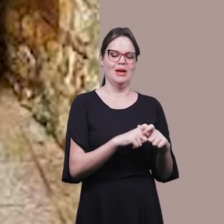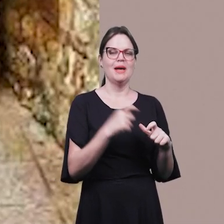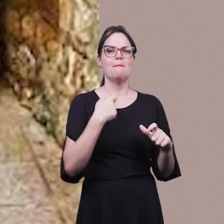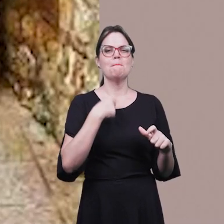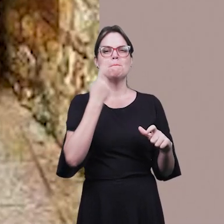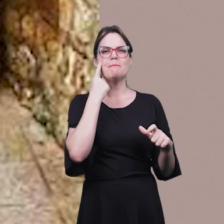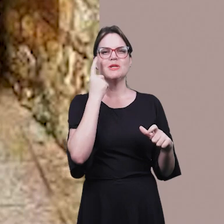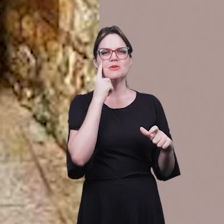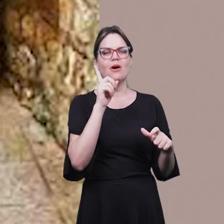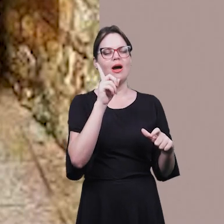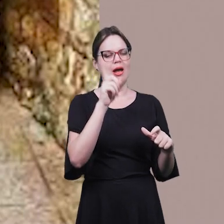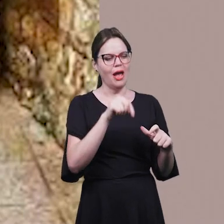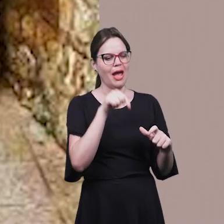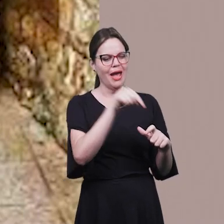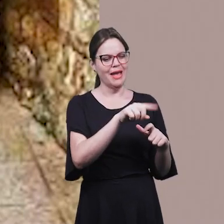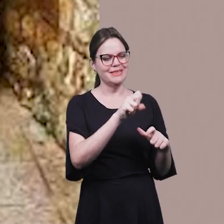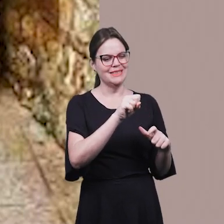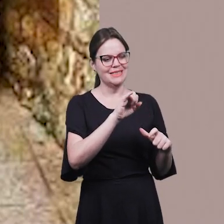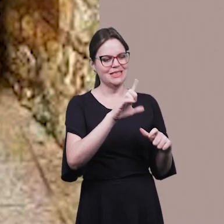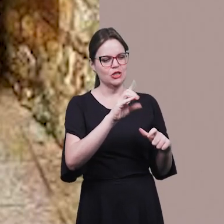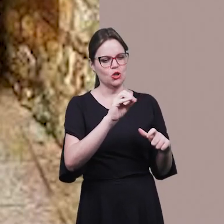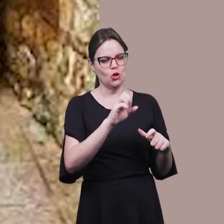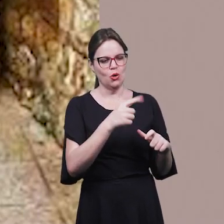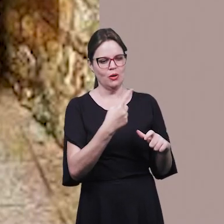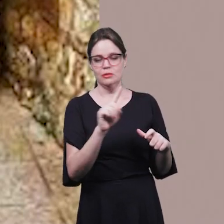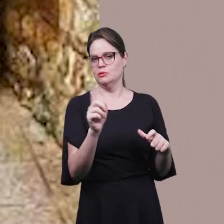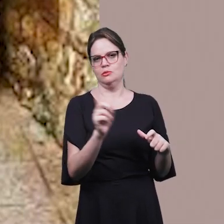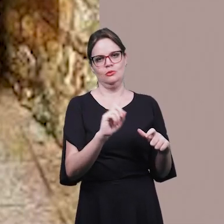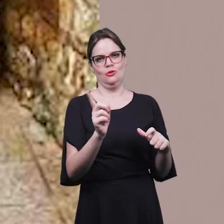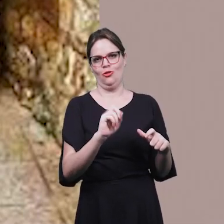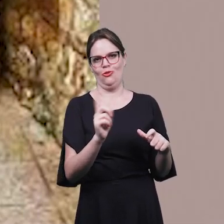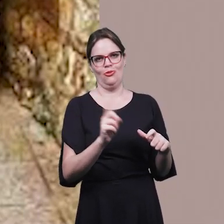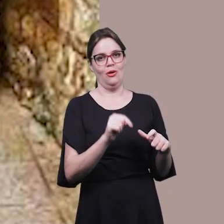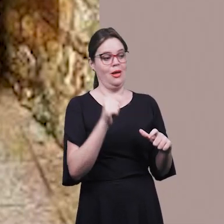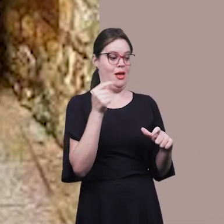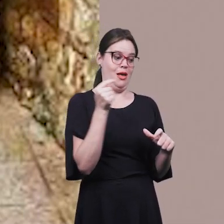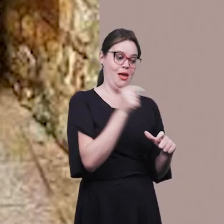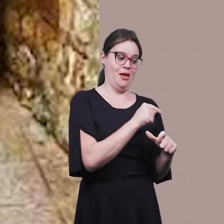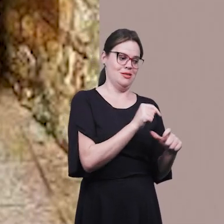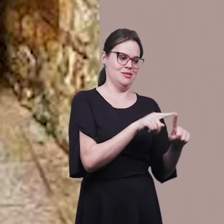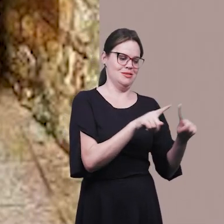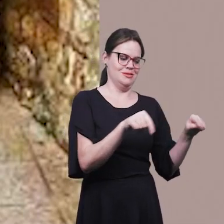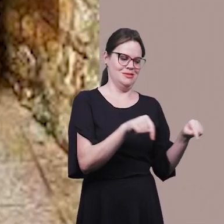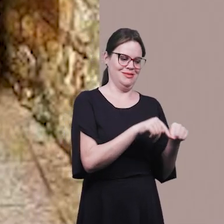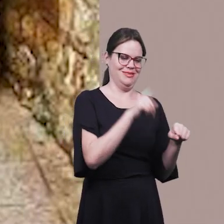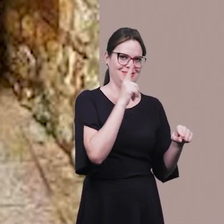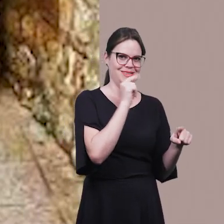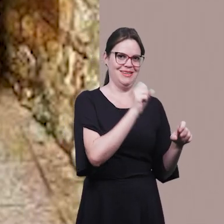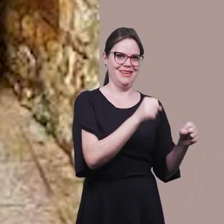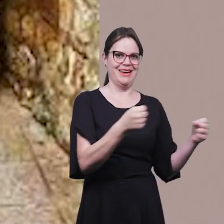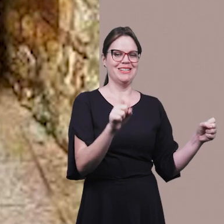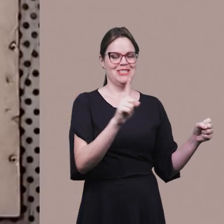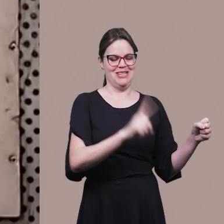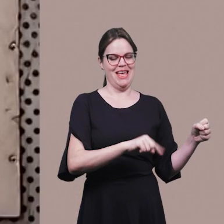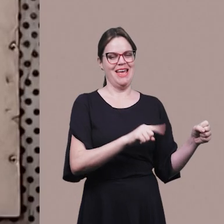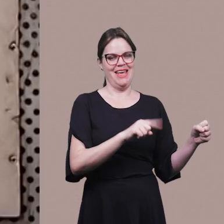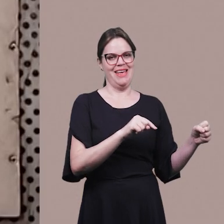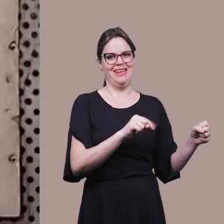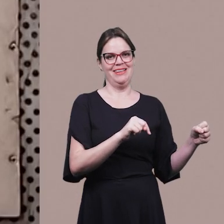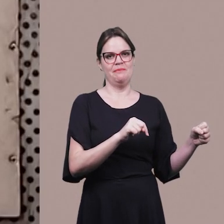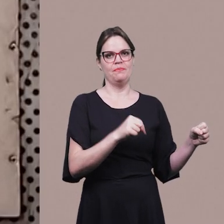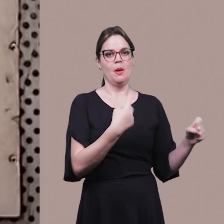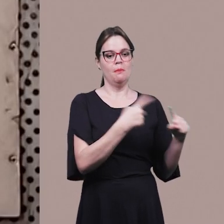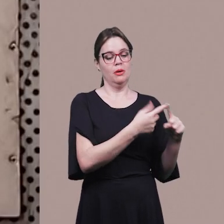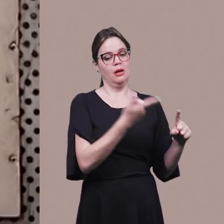Depois vê que o tanque descoberto em 2004 que... Vem na imagem que esse superior era um tanque pequeno.